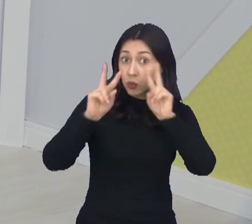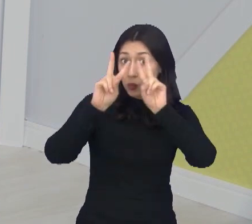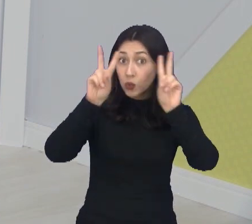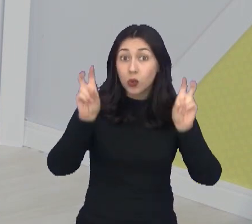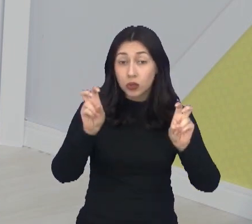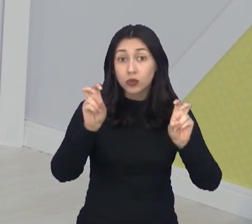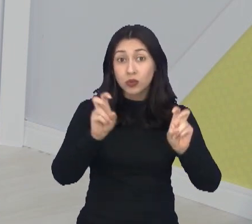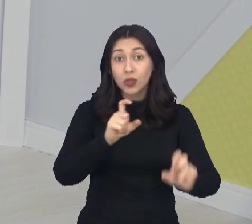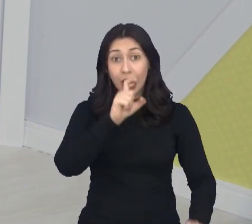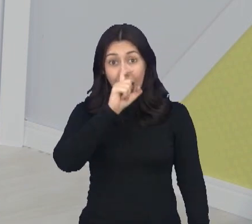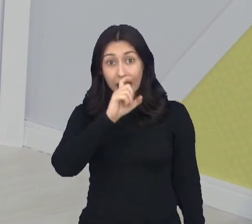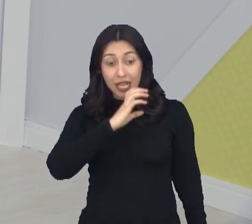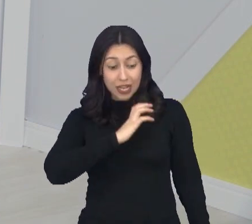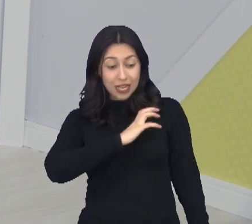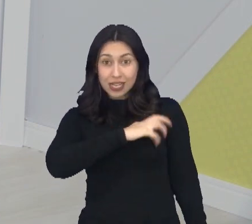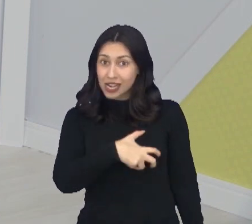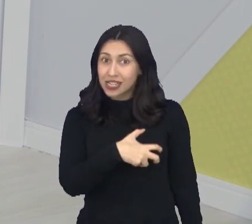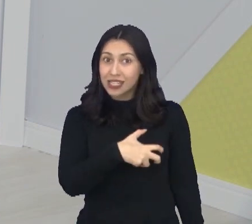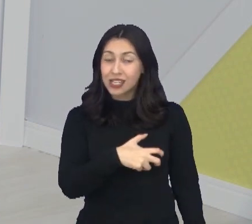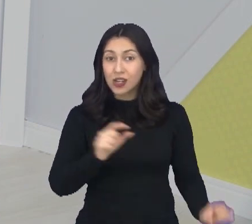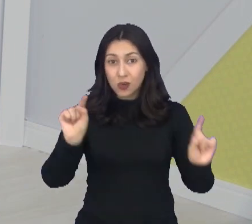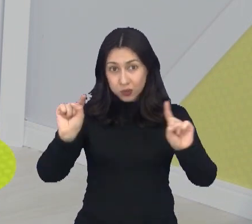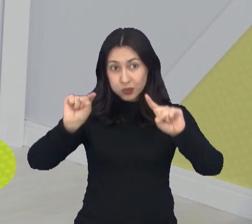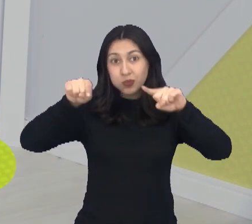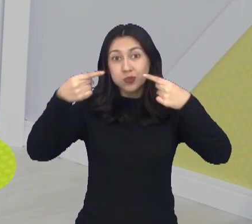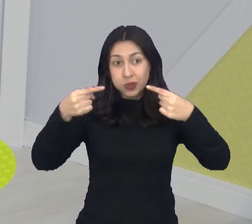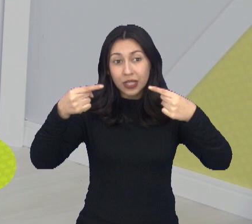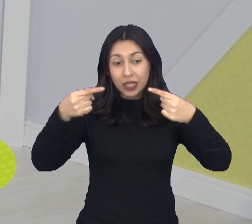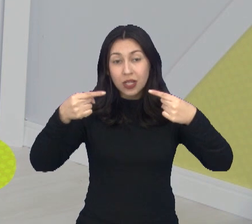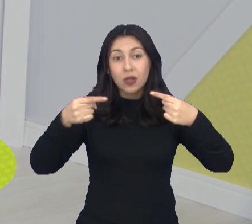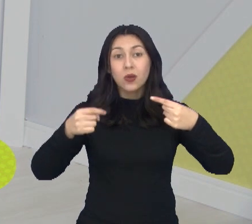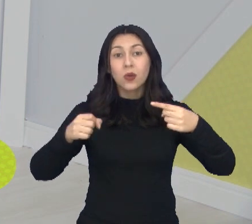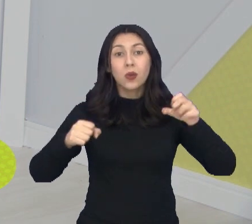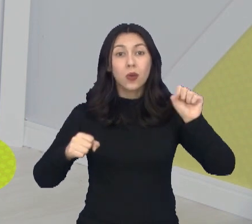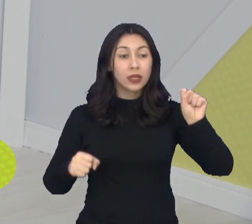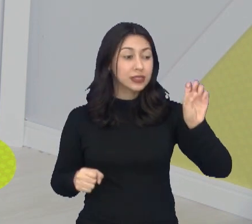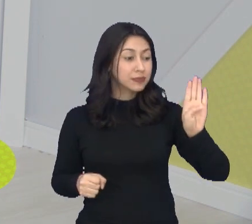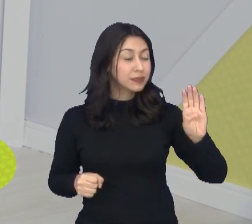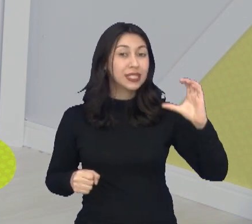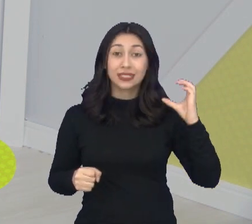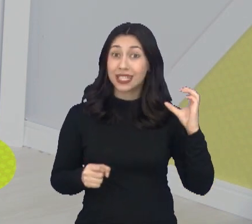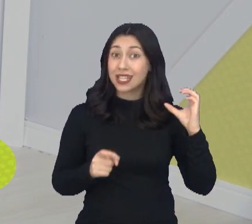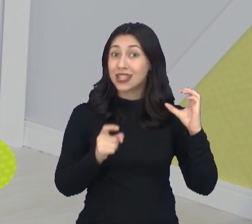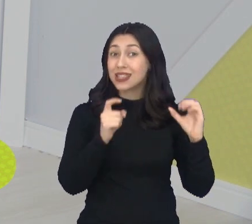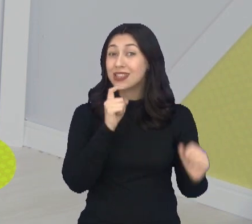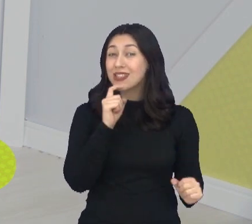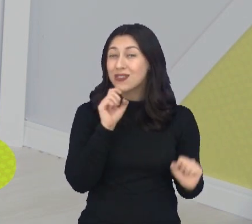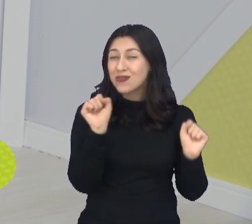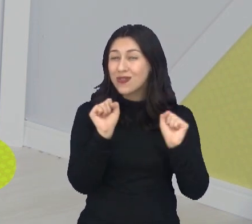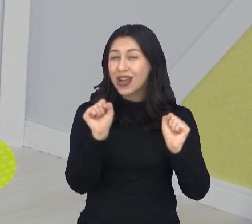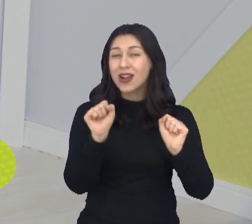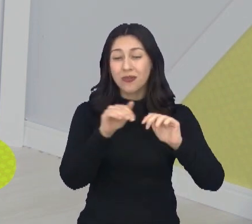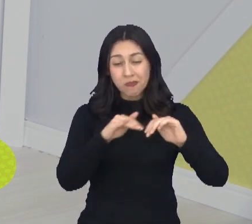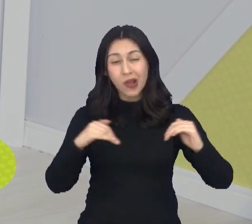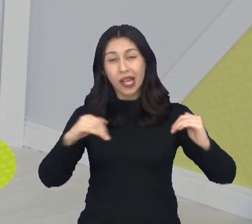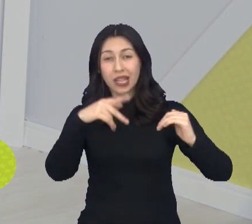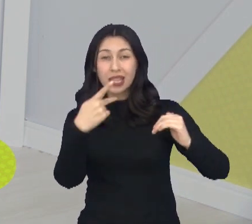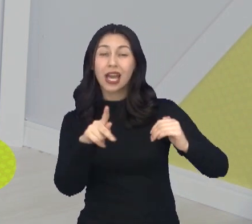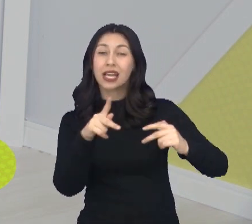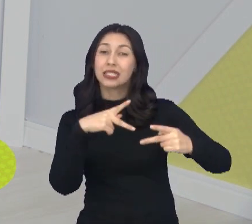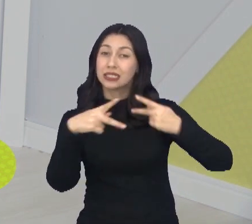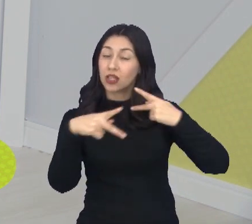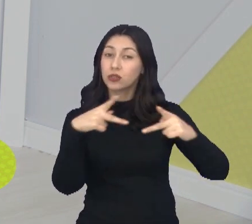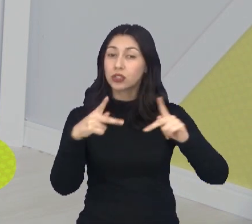falando da Águia do Vale, o São José encarou o já eliminado São Bernardo no frio e molhado Martins Pereira. Jogou pro